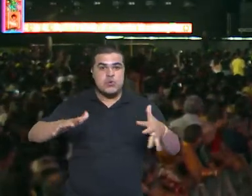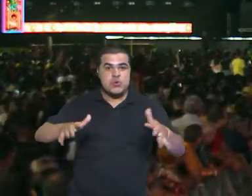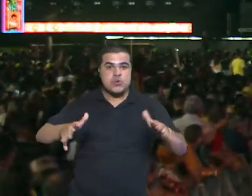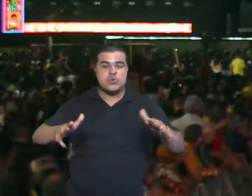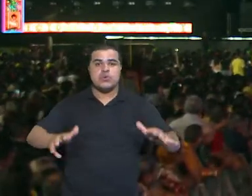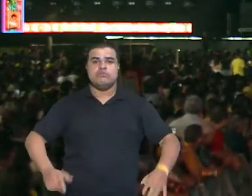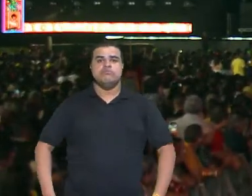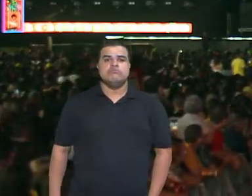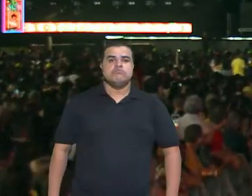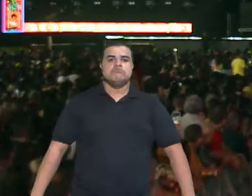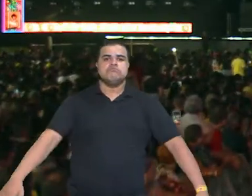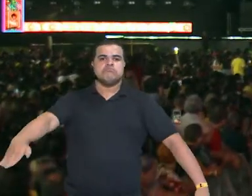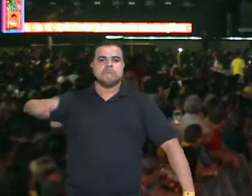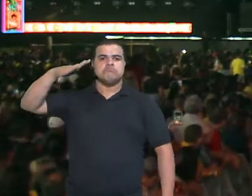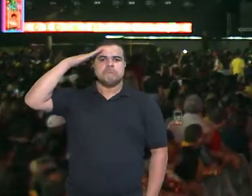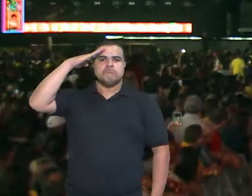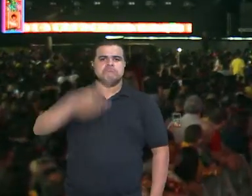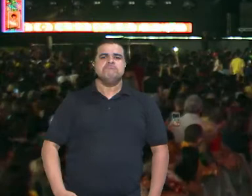atenção